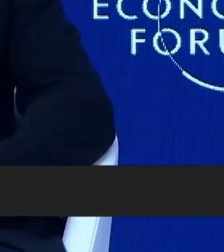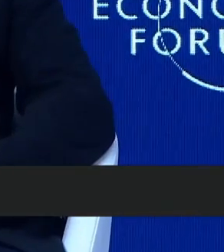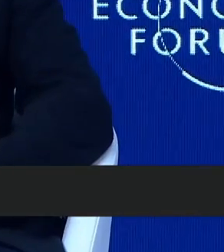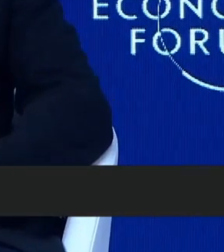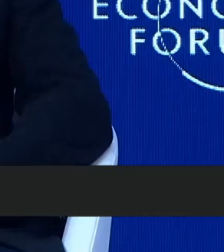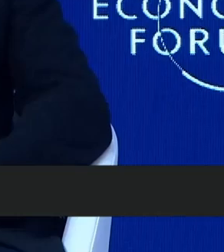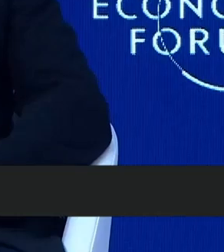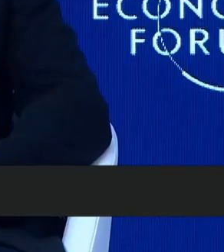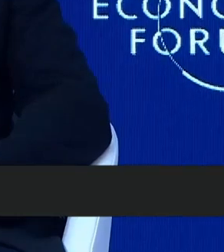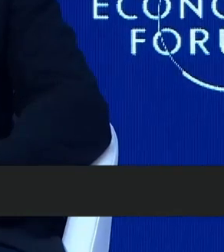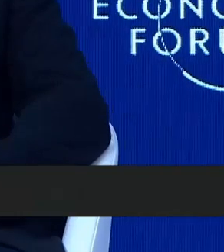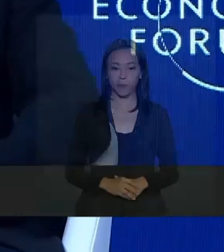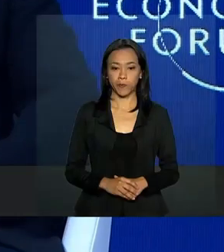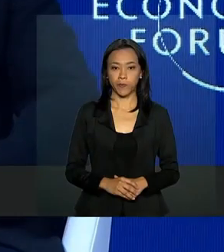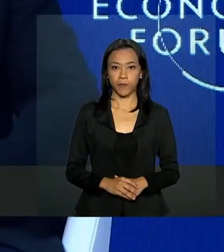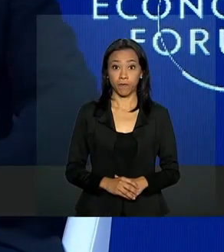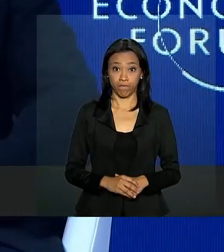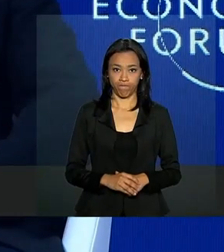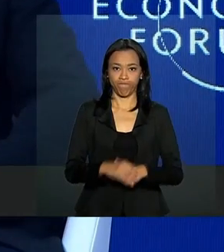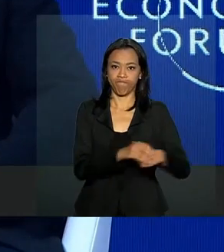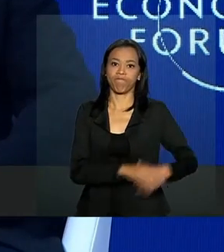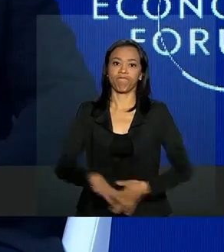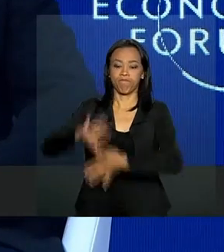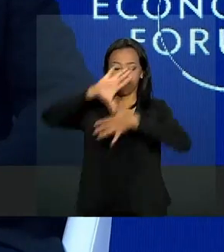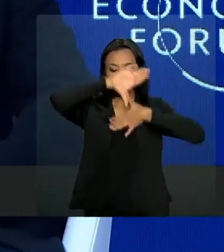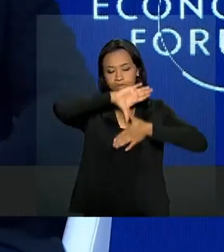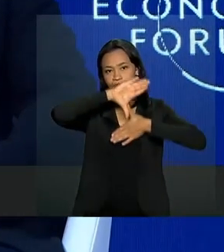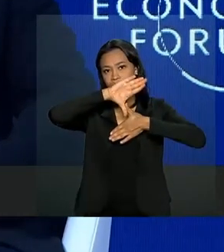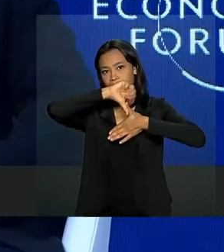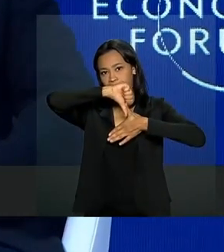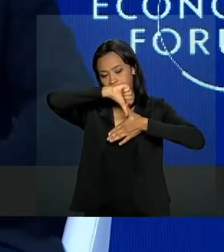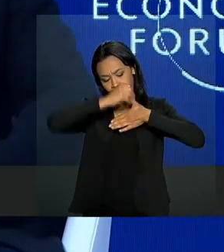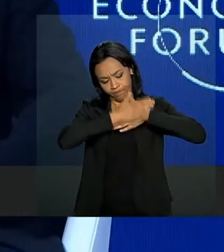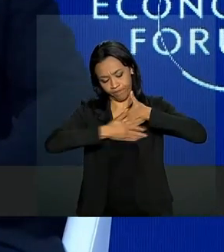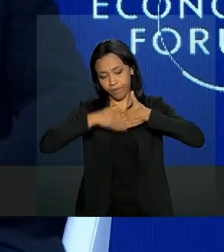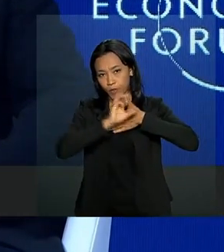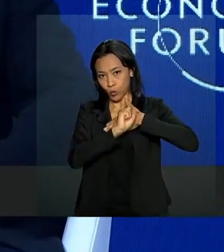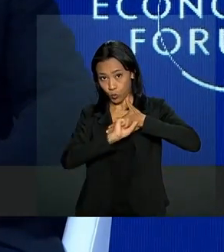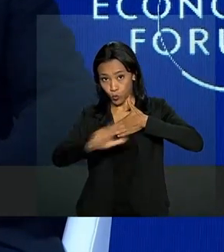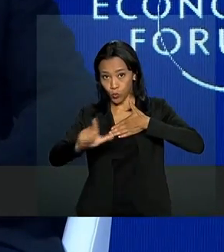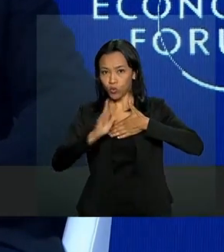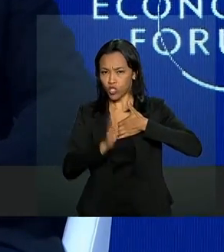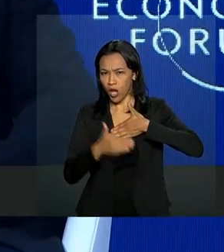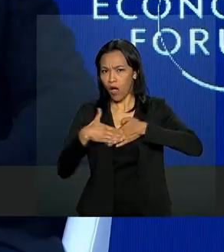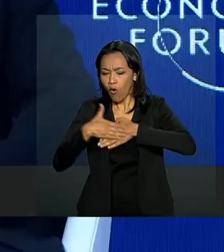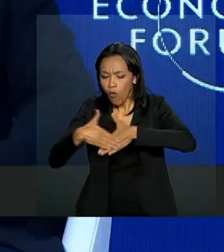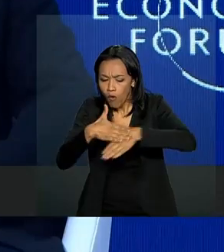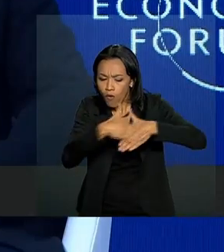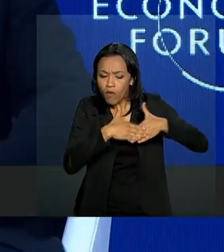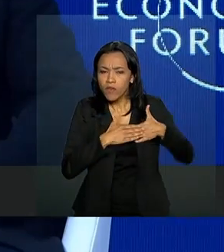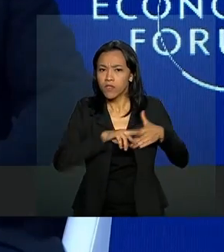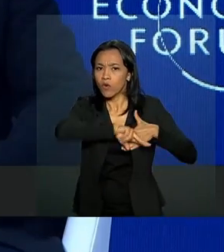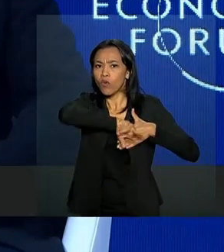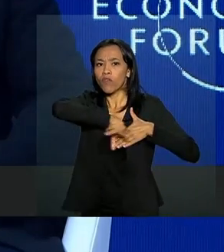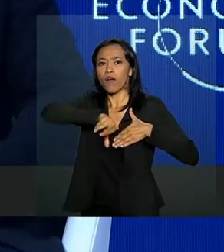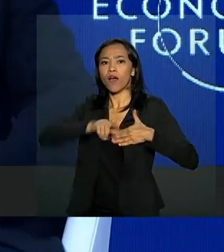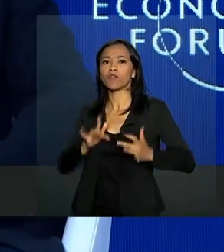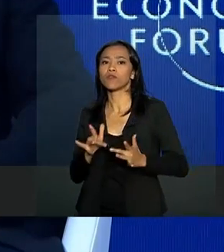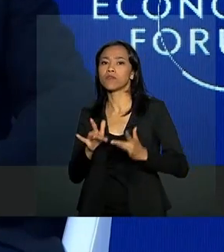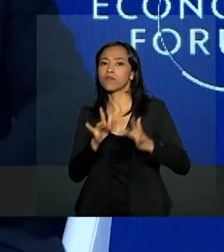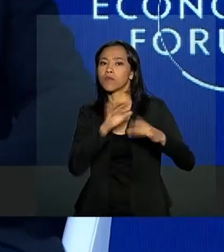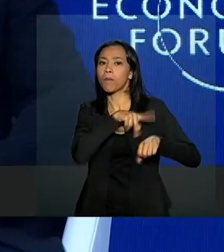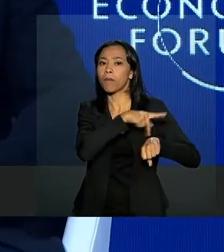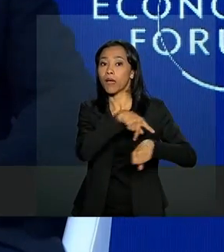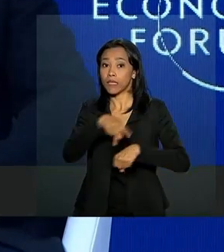No tocante à América do Sul, eu tenho certeza, ao conversar com os vários líderes regionais, eles querem que o